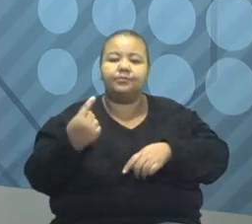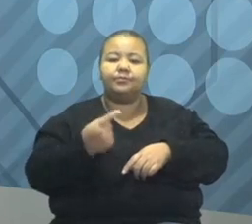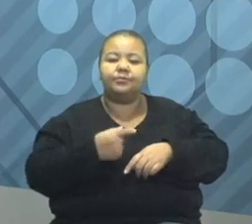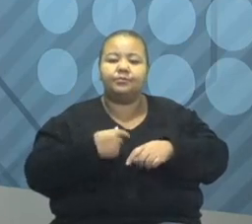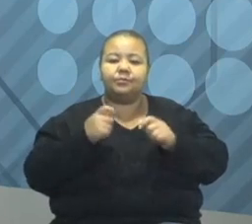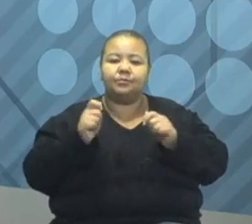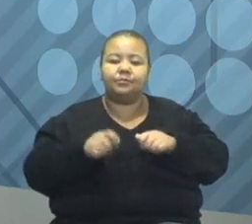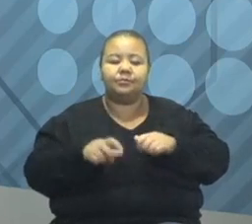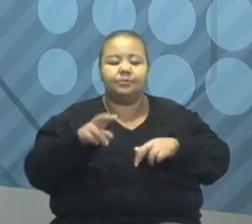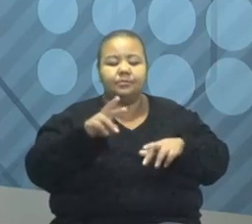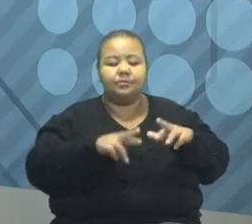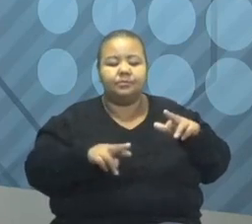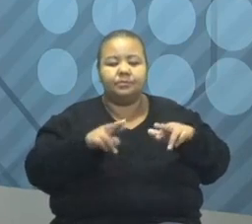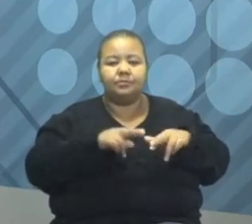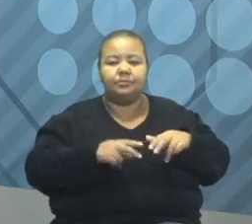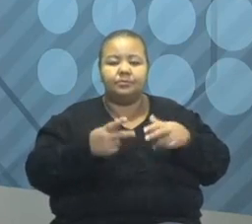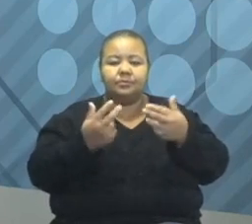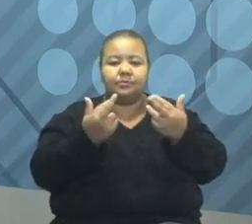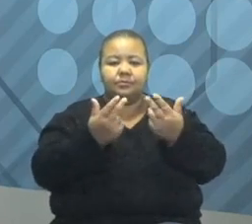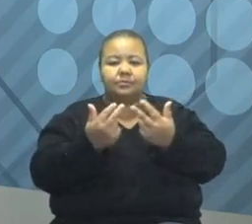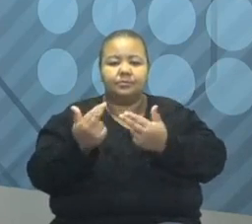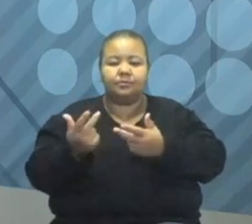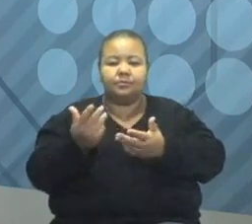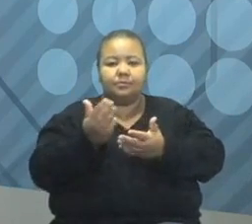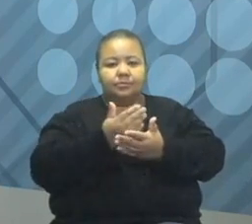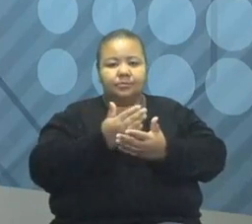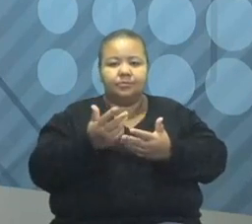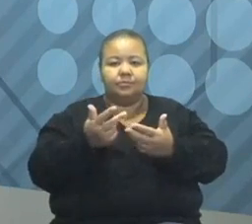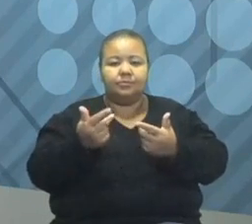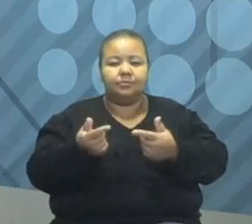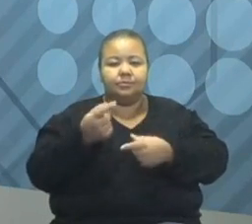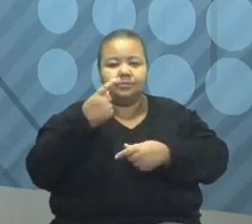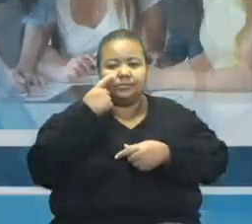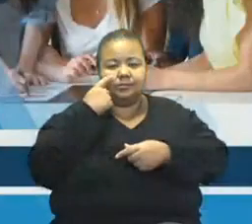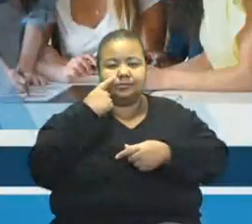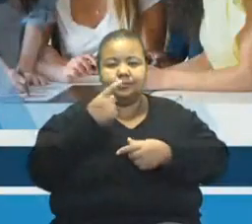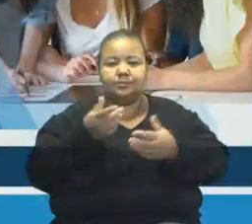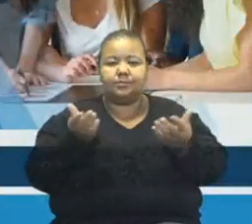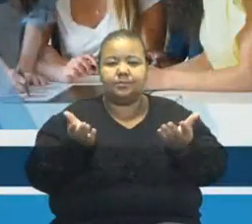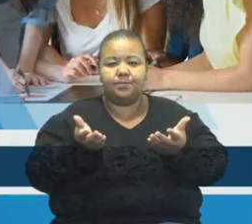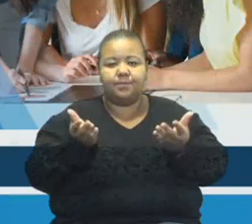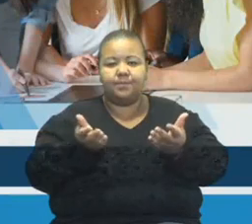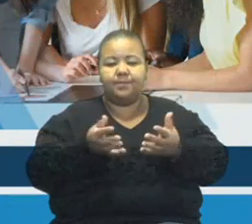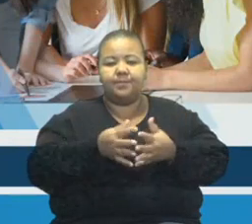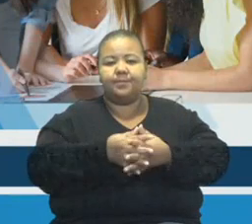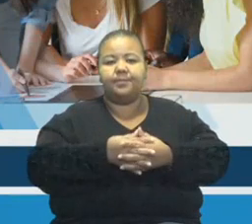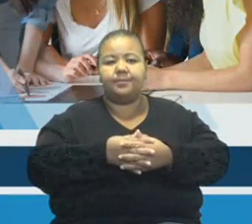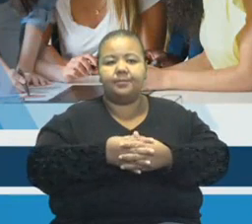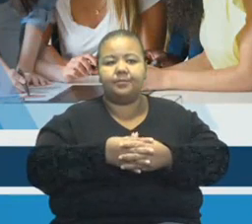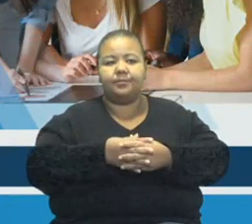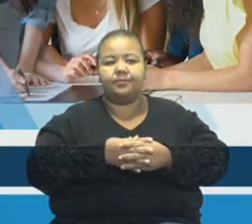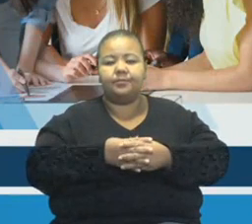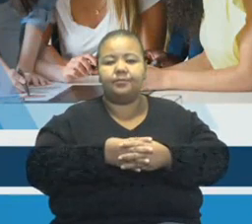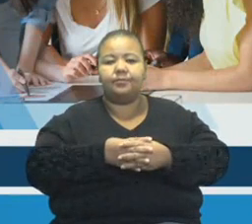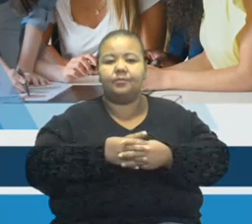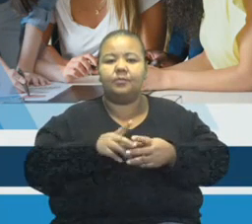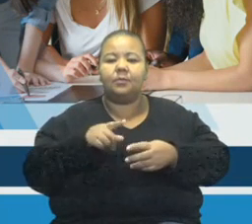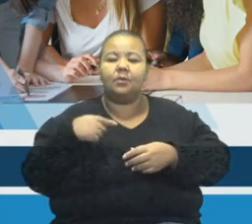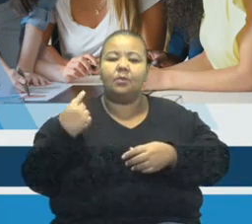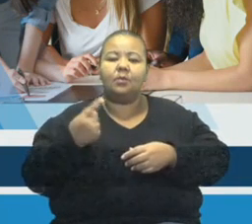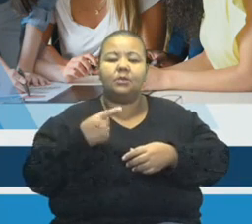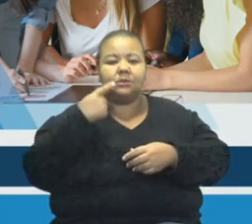também analisar a igualdade e também algumas operações. É isso que nós veremos agora. Quando nós pensamos